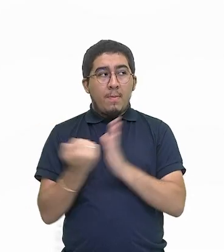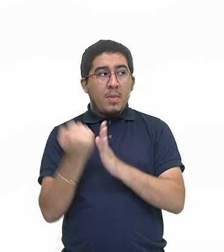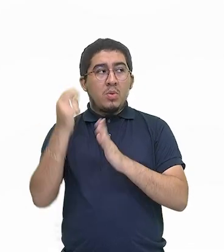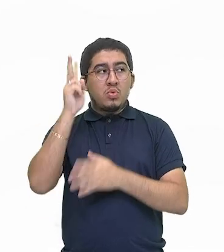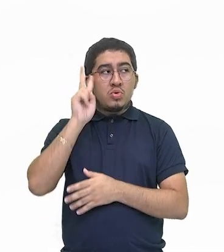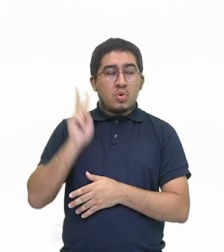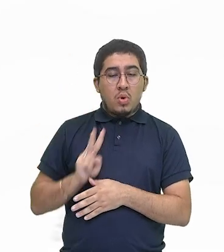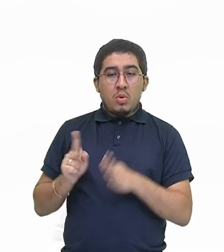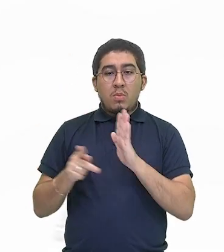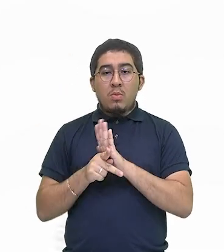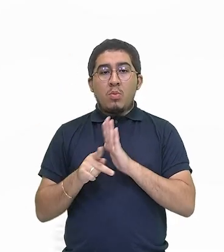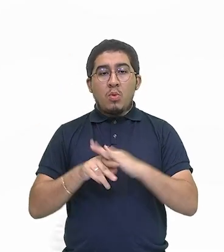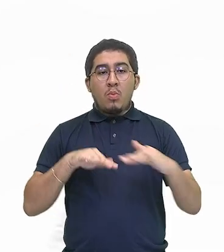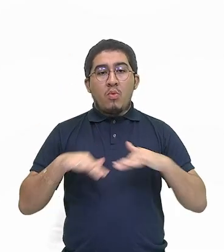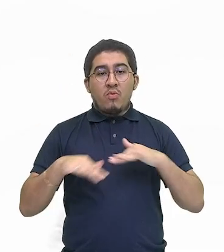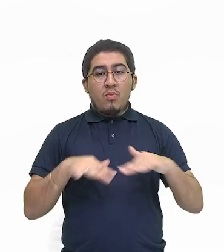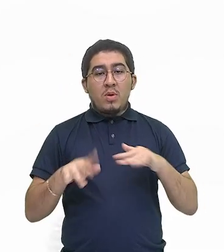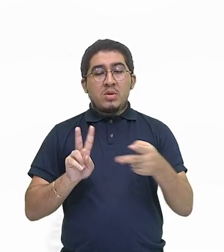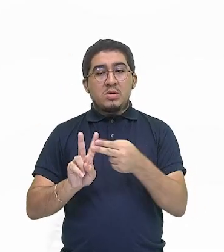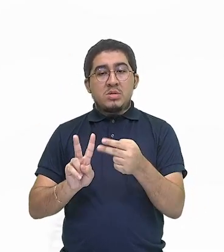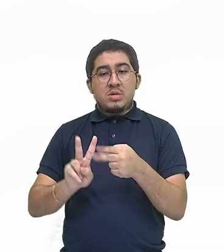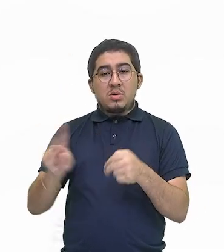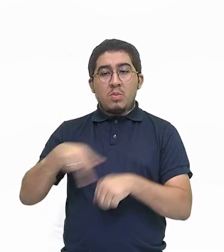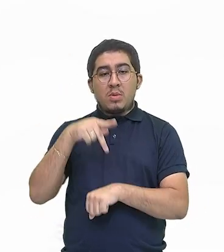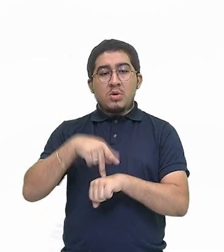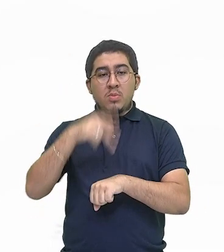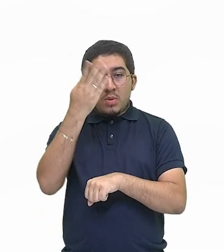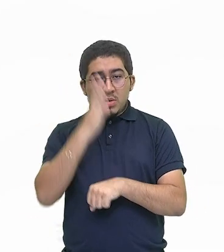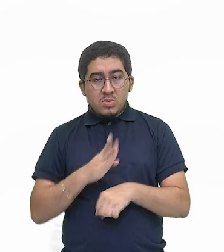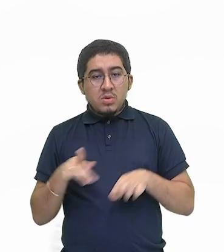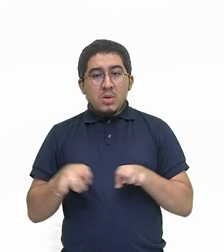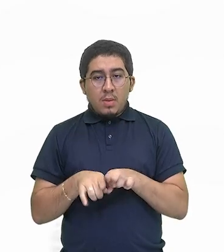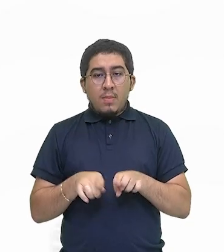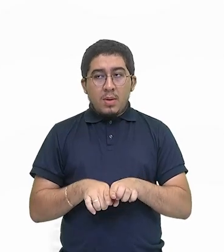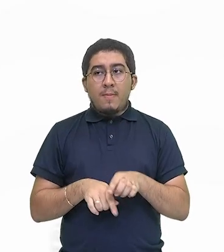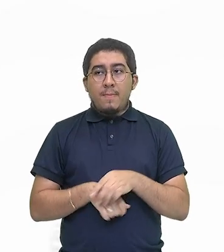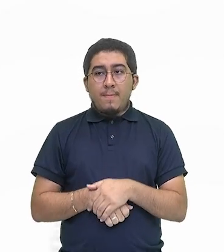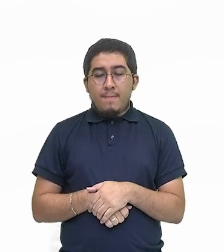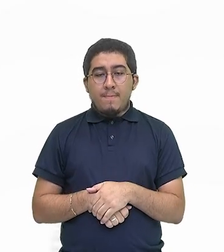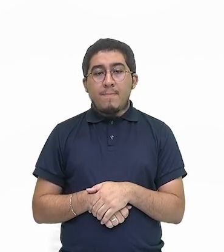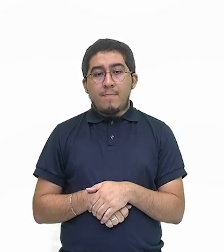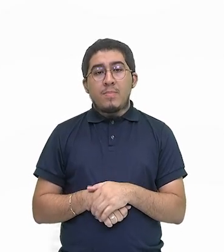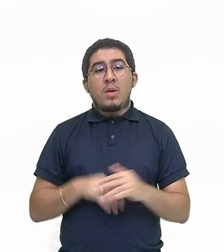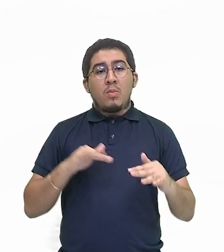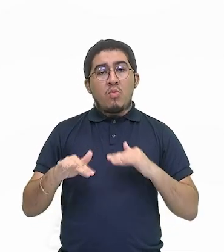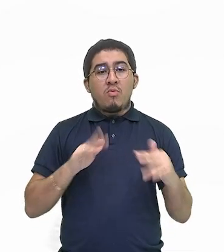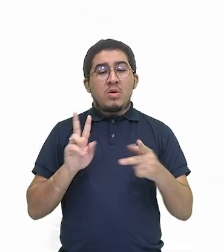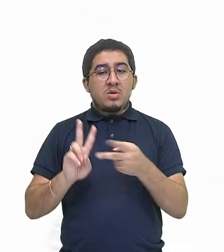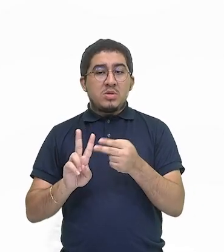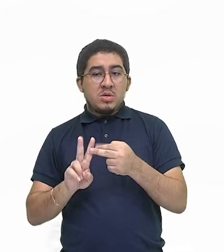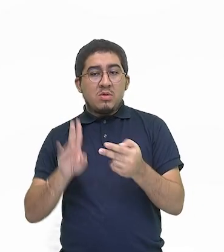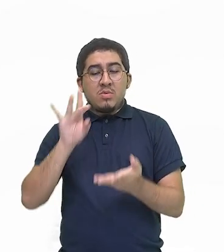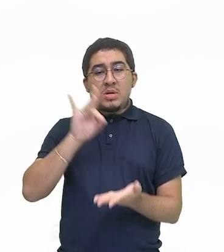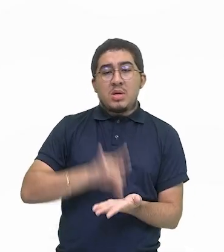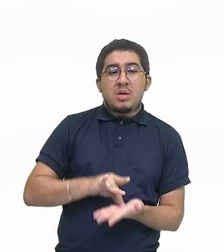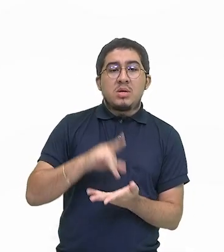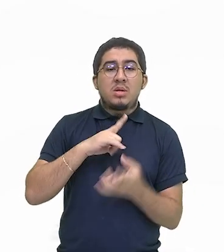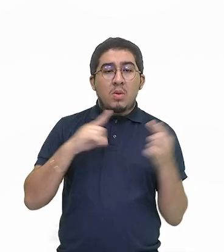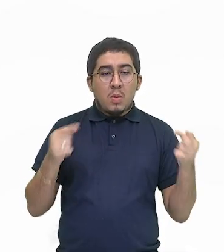histórico do movimento indígena no Brasil. Aí o movimento indígena ganha realmente um